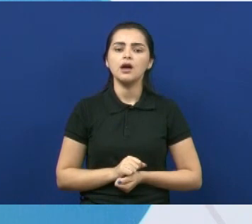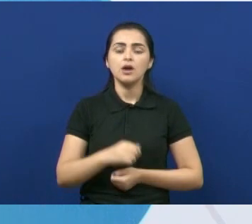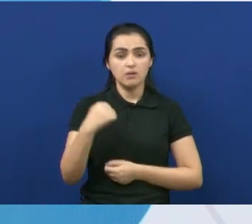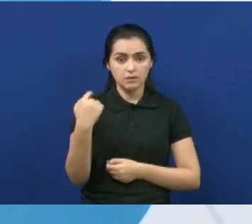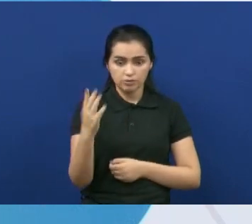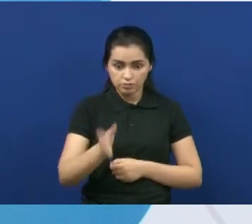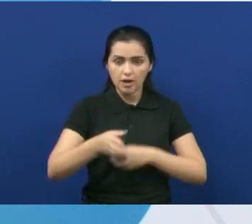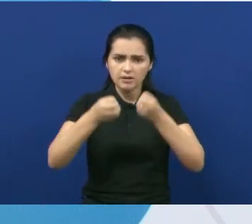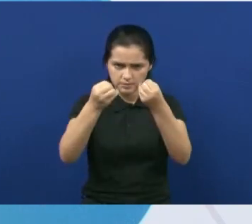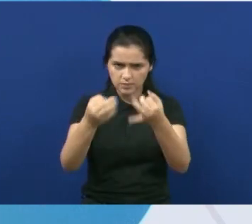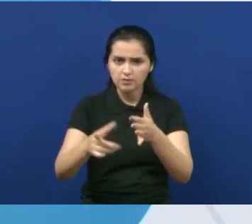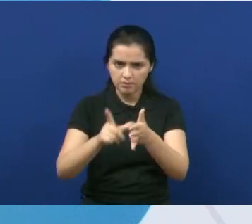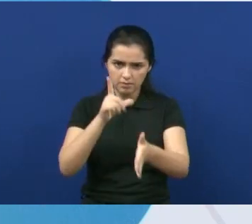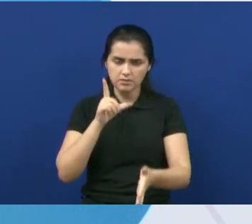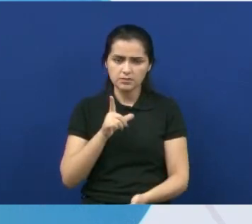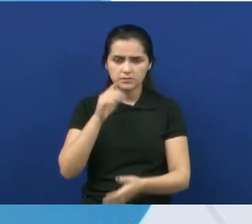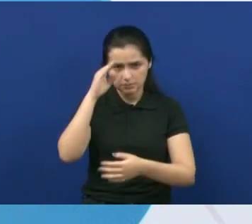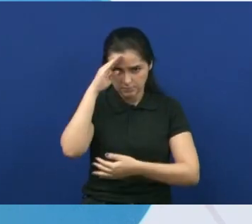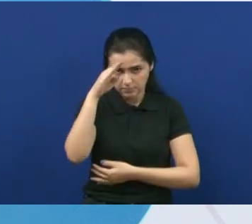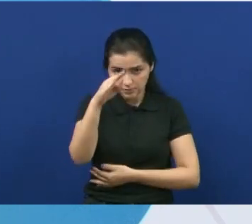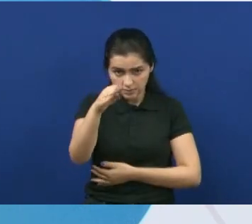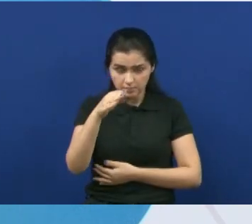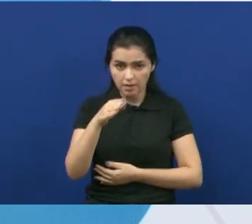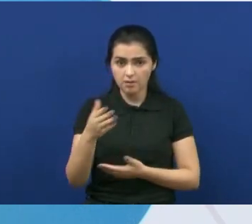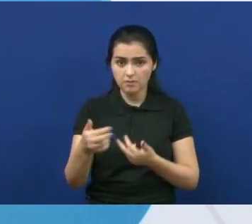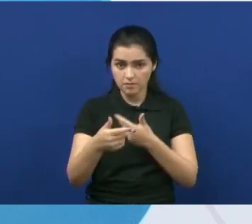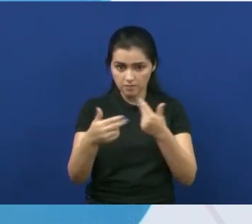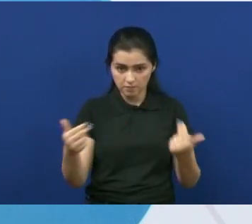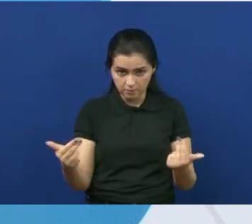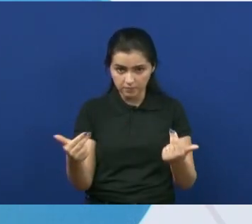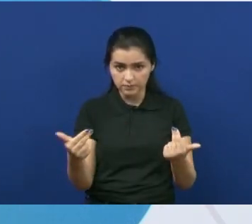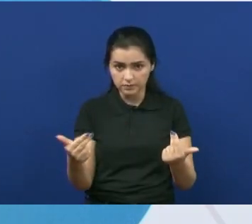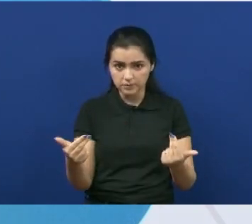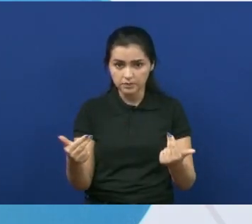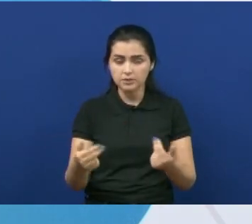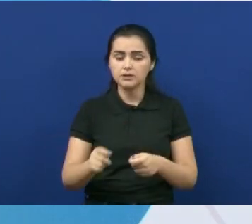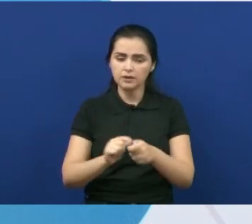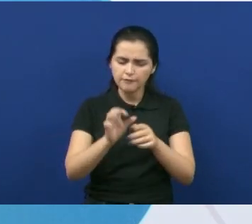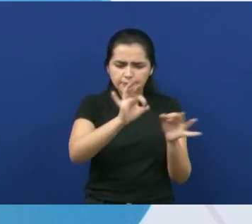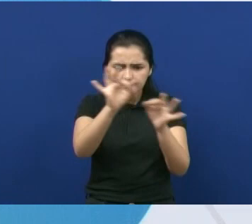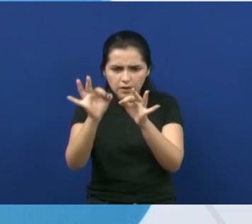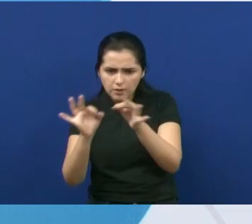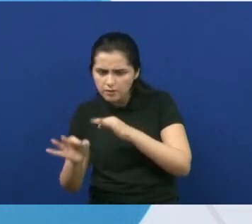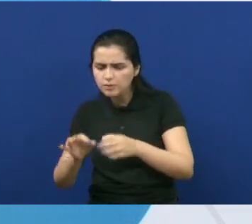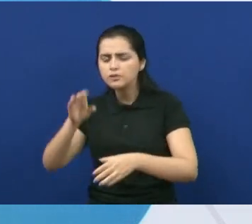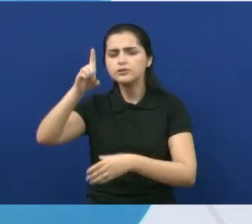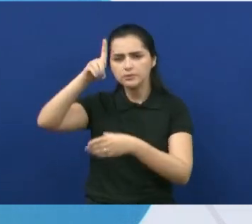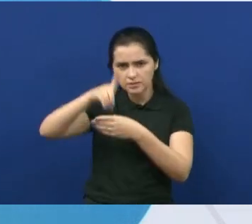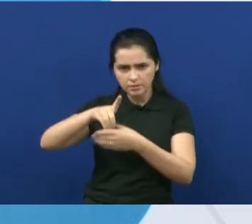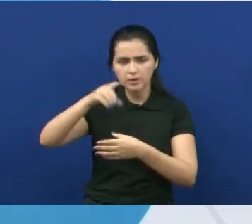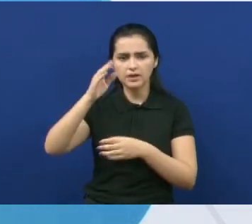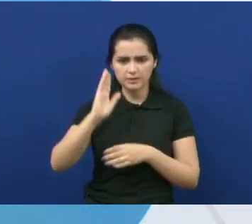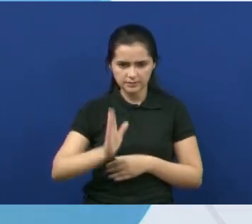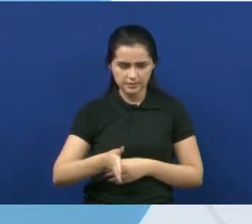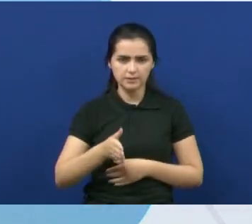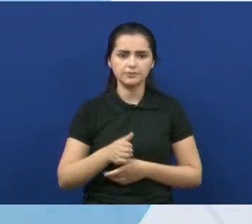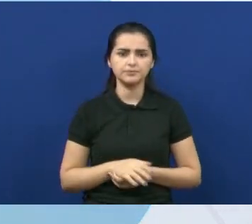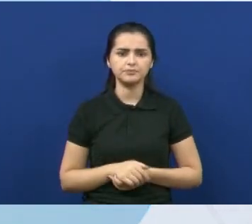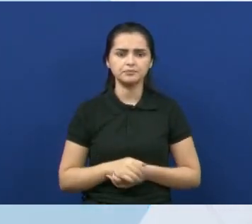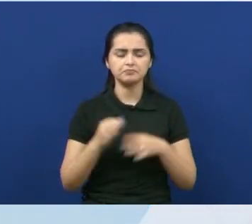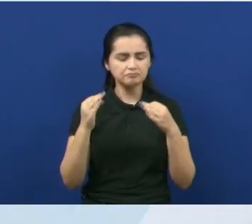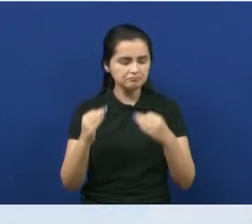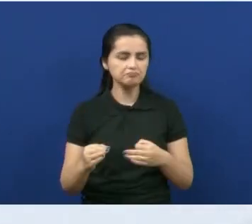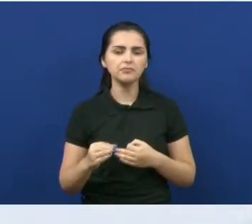como eu disse anteriormente, esse é um dos principais elementos que estabelecem a ordem democrática, certo? Que estabelecem que a